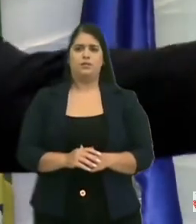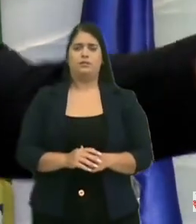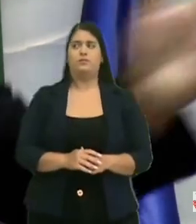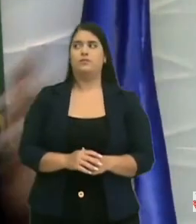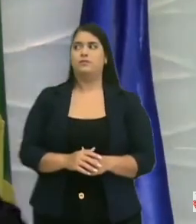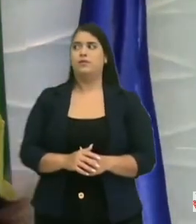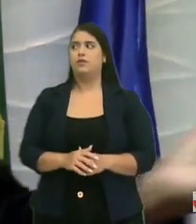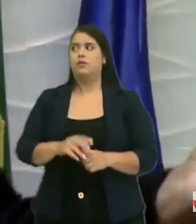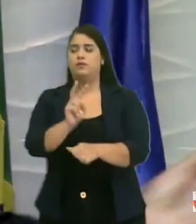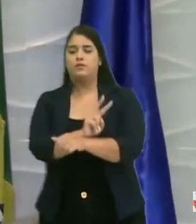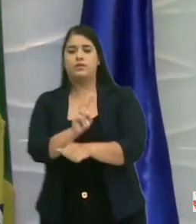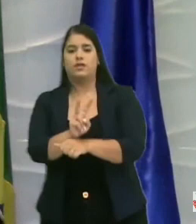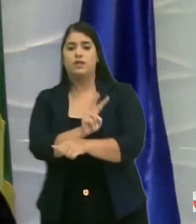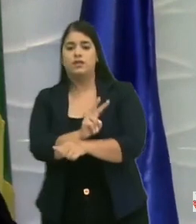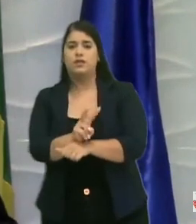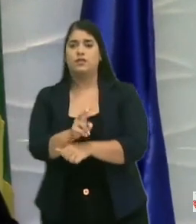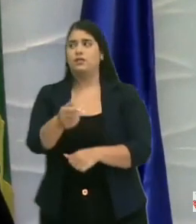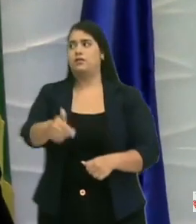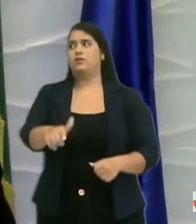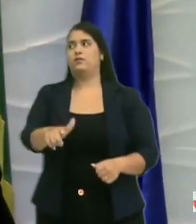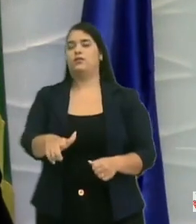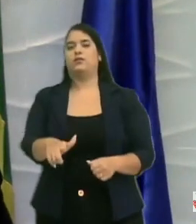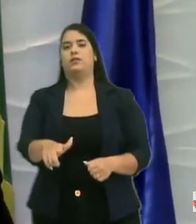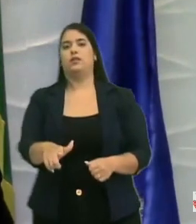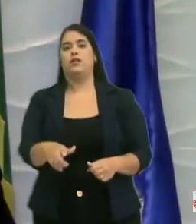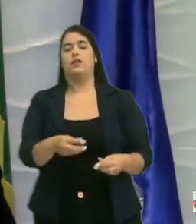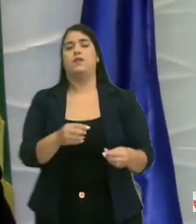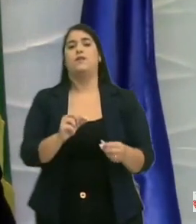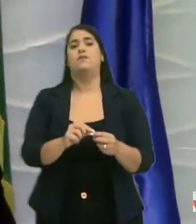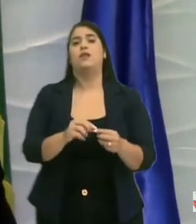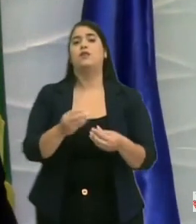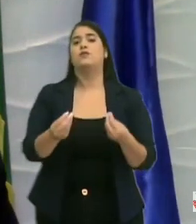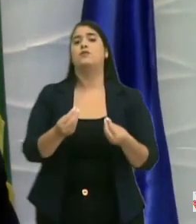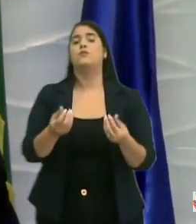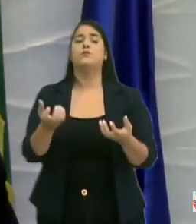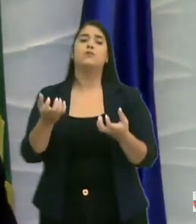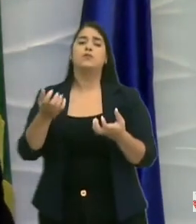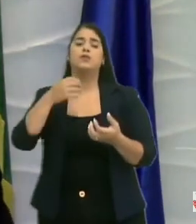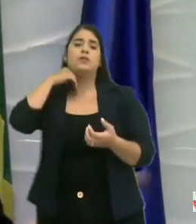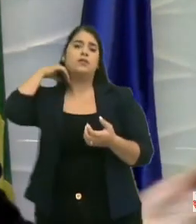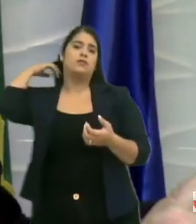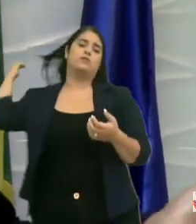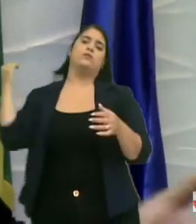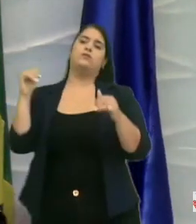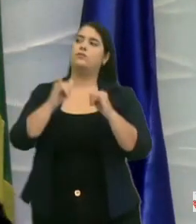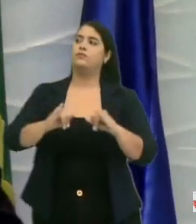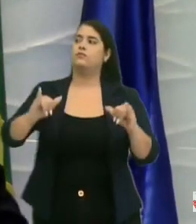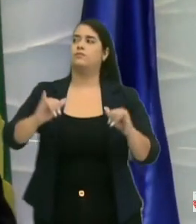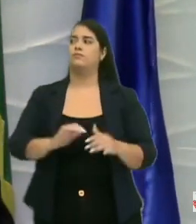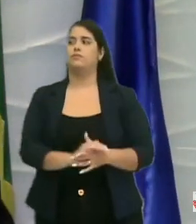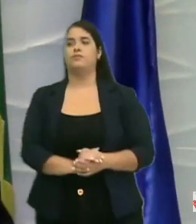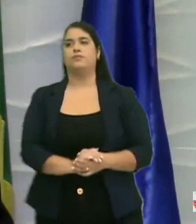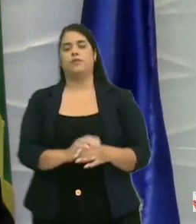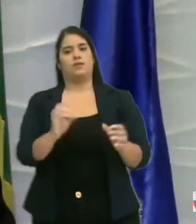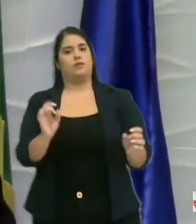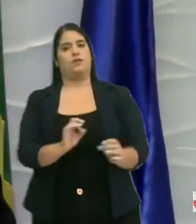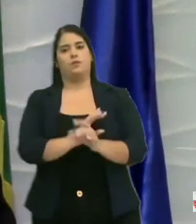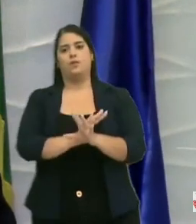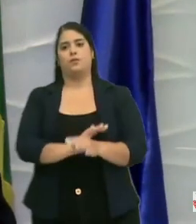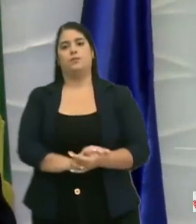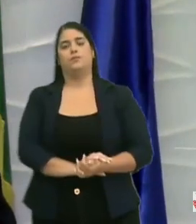tem fiscalização, não tem ninguém para fiscalizar. O cara faz do jeito que quer. Manda a conta, é pago, pronto. Acabou.